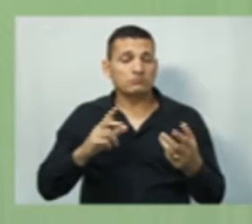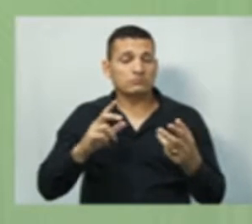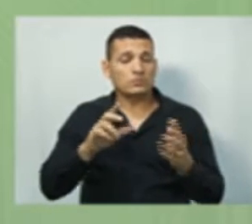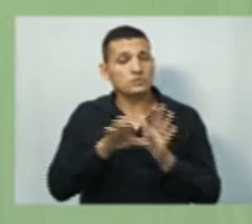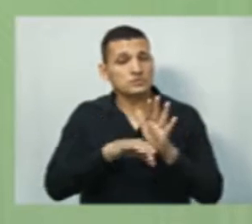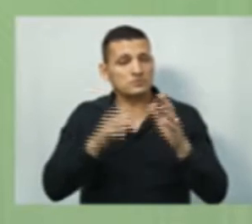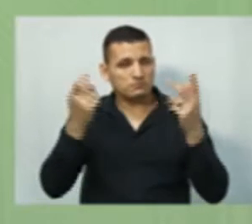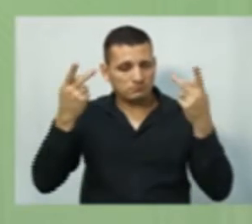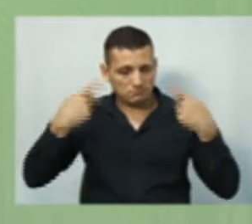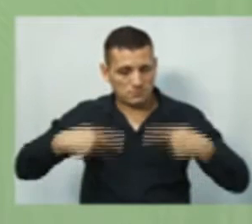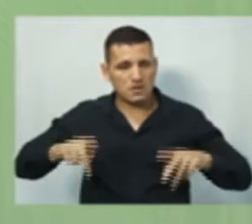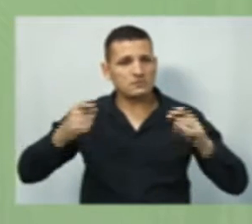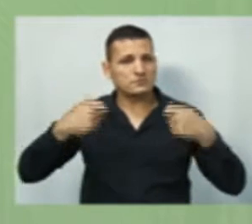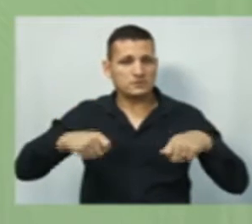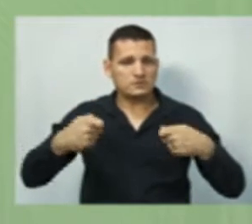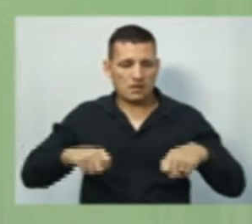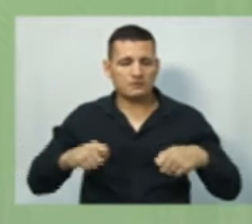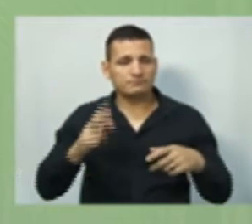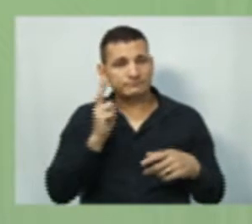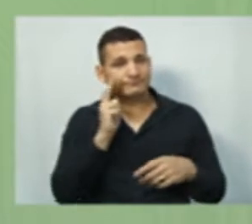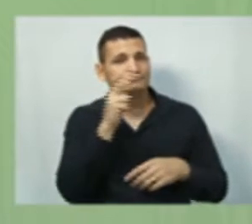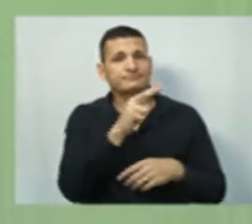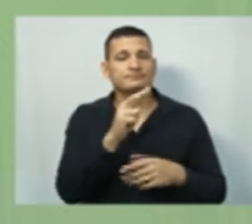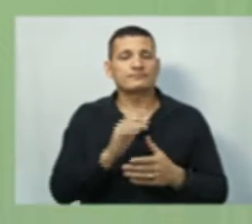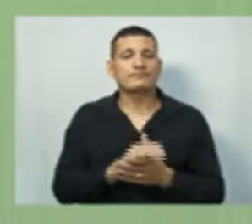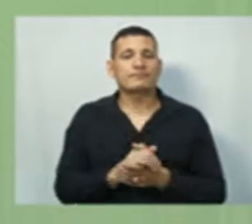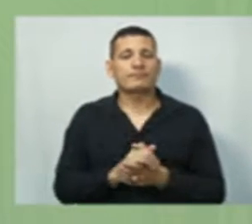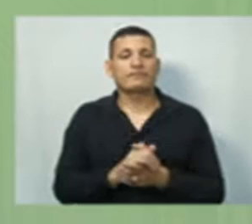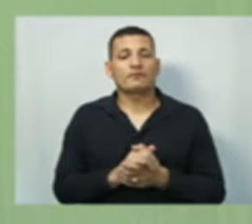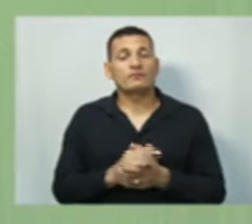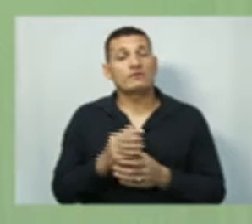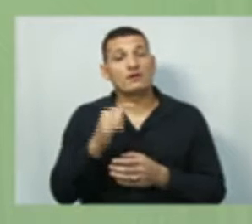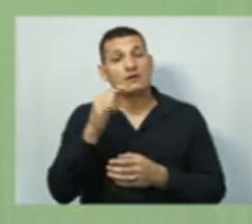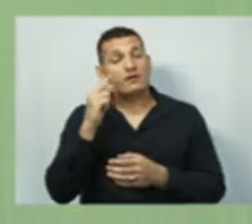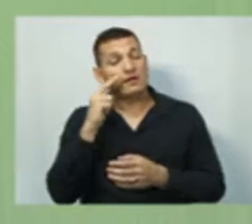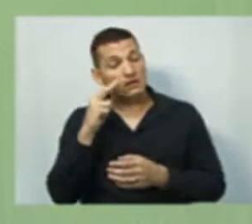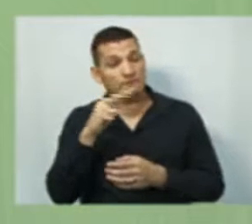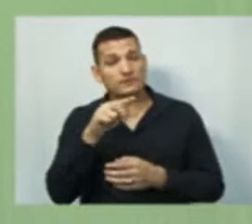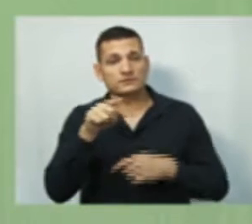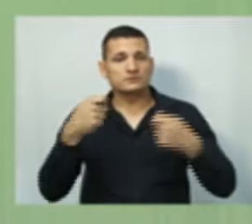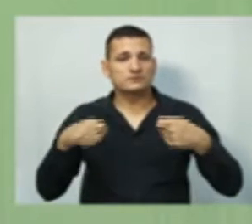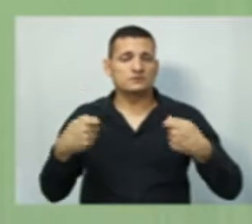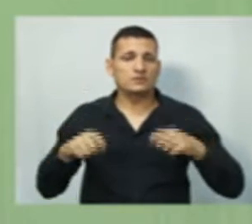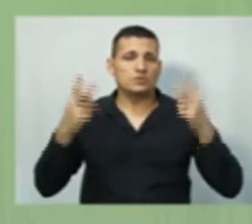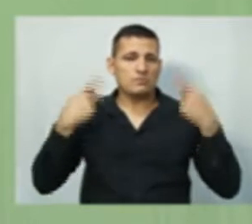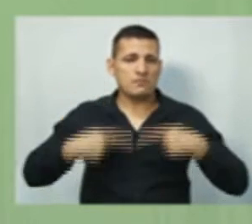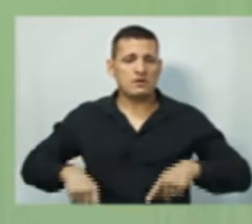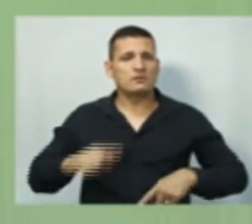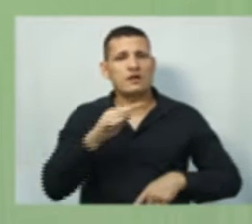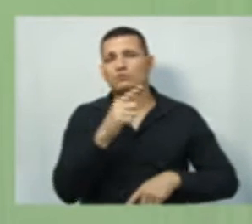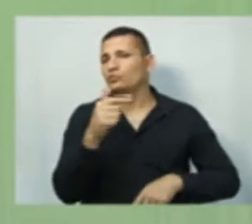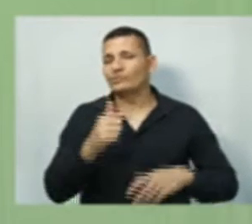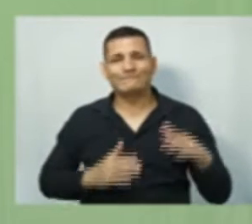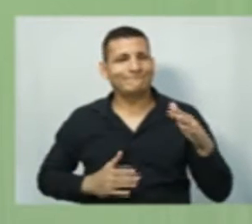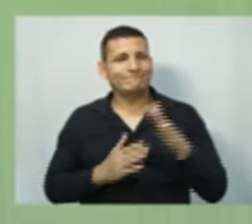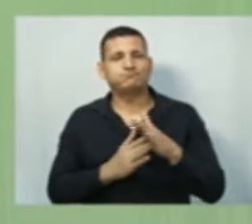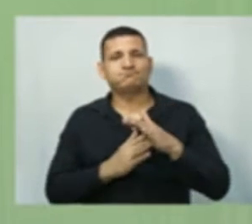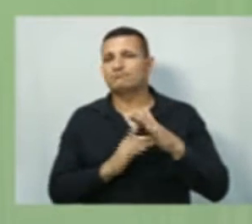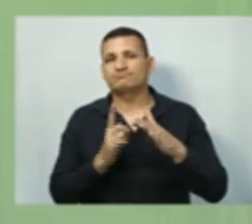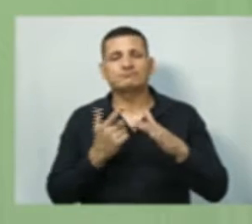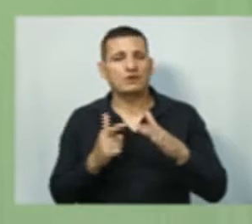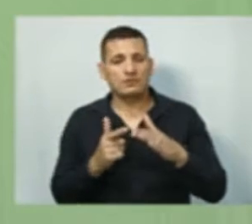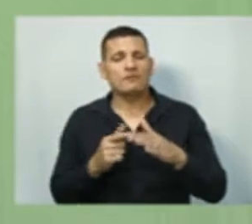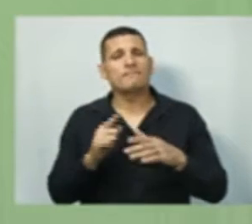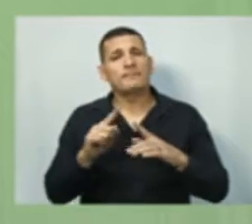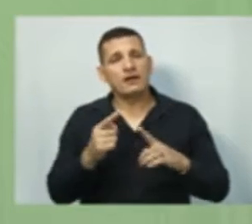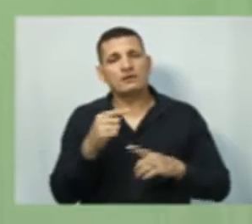As necessidades humanas, além de ilimitadas, são continuamente modificadas por